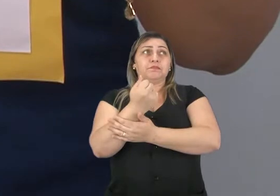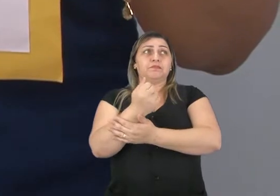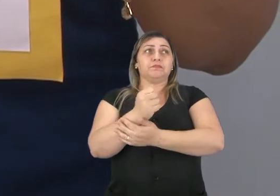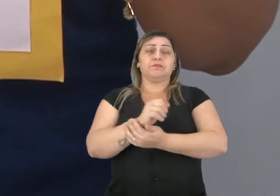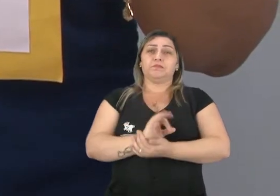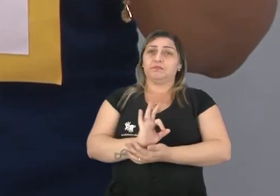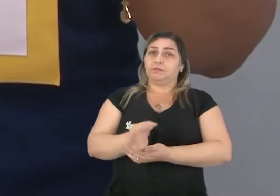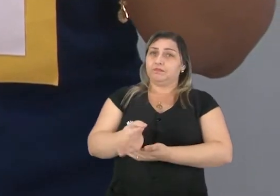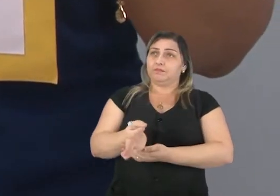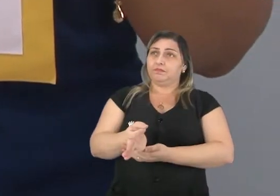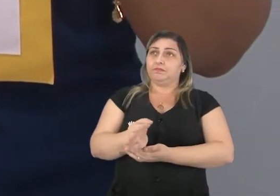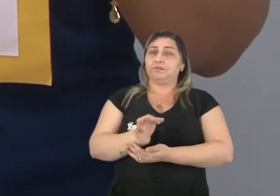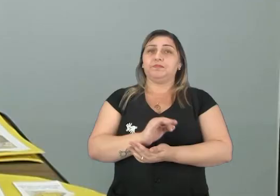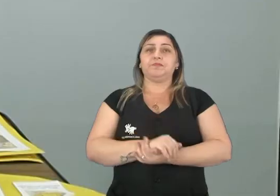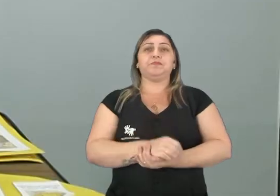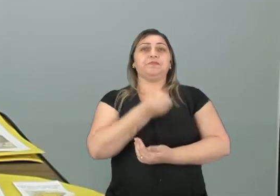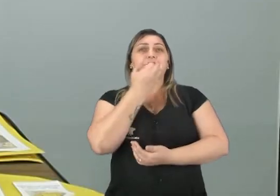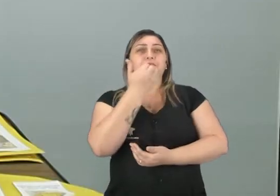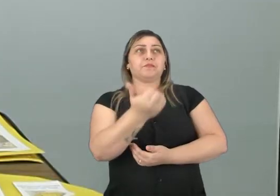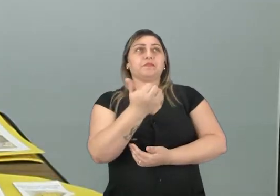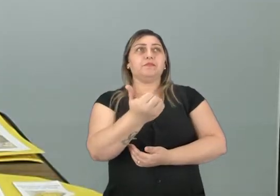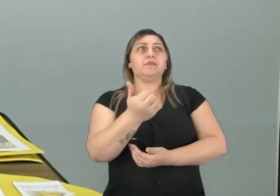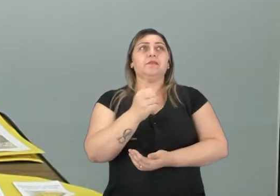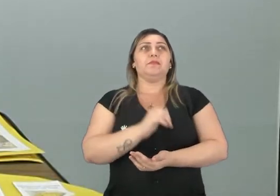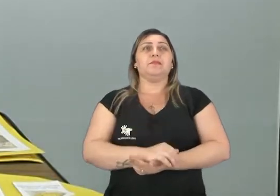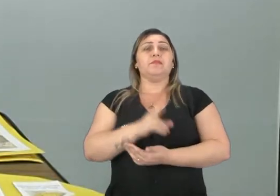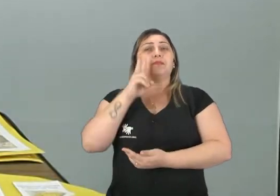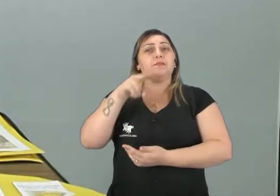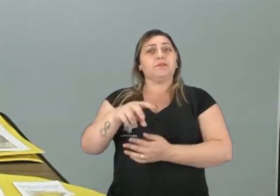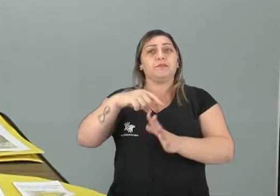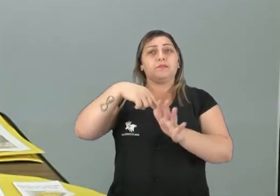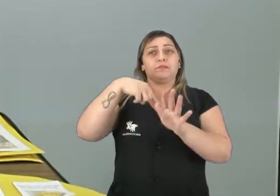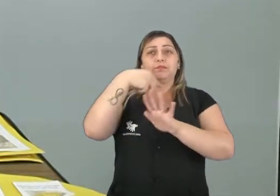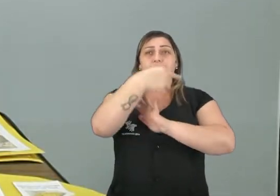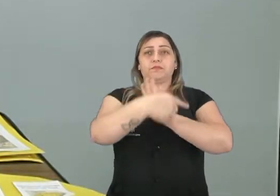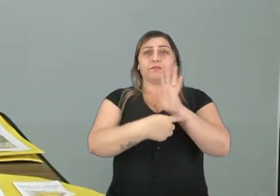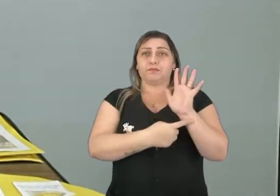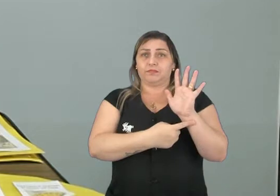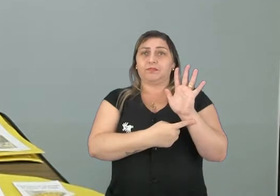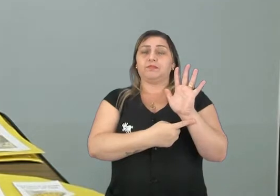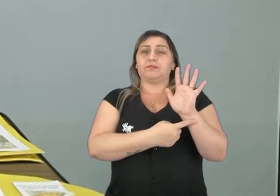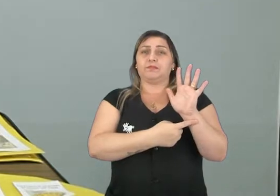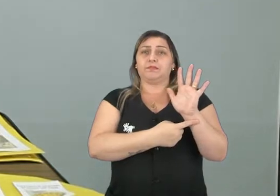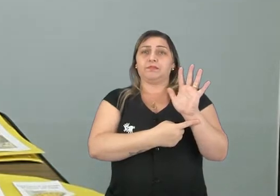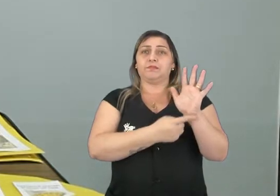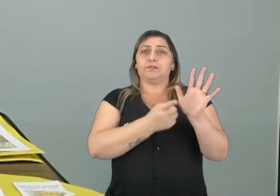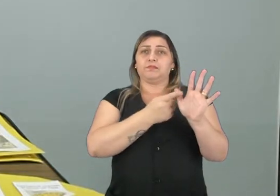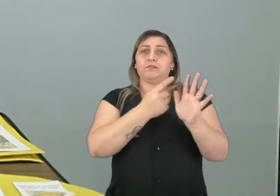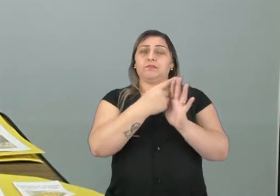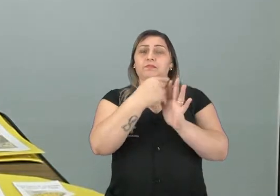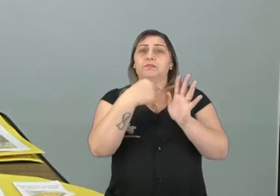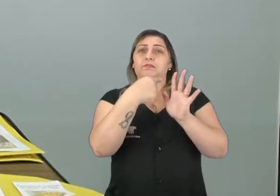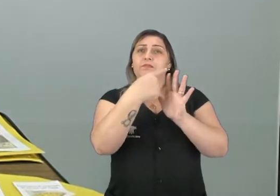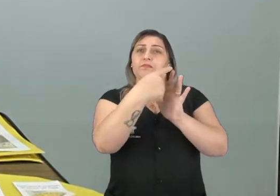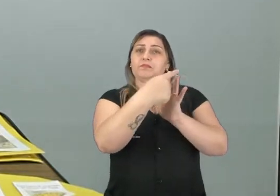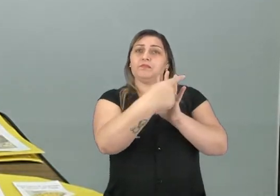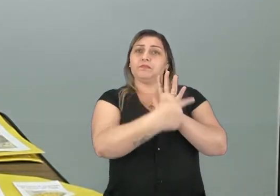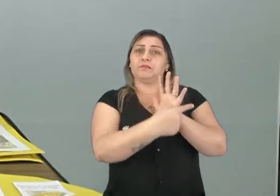compramos, certo? Muito bem, então aqui nós vimos 5 passos, né? O percurso que ele faz em